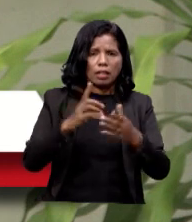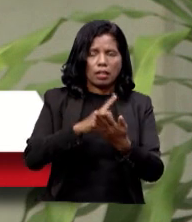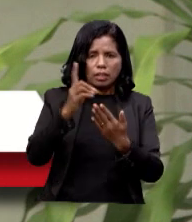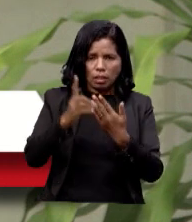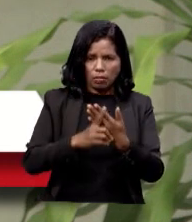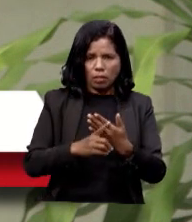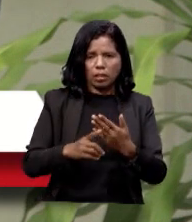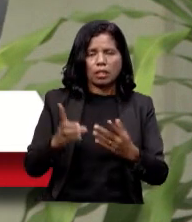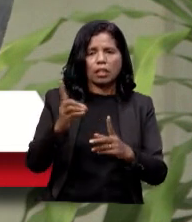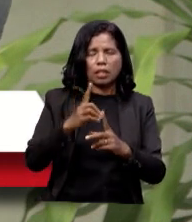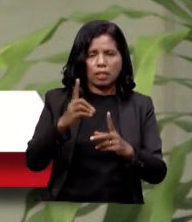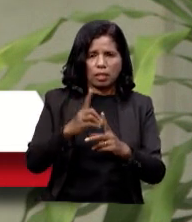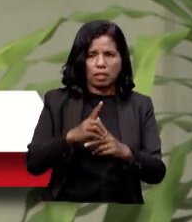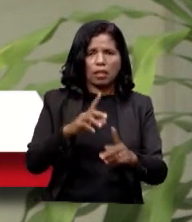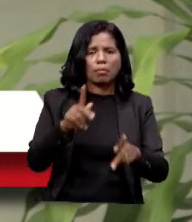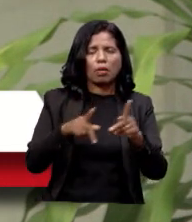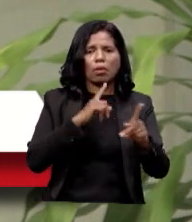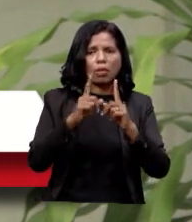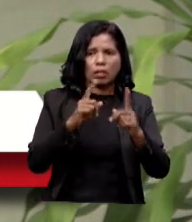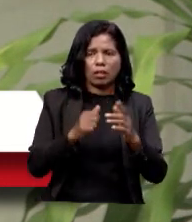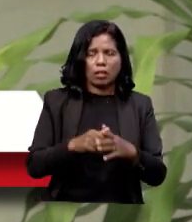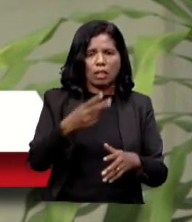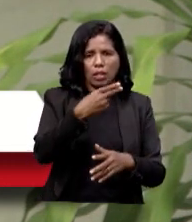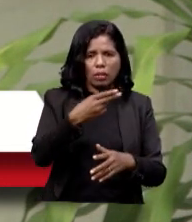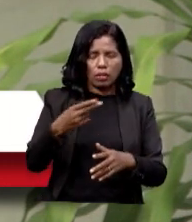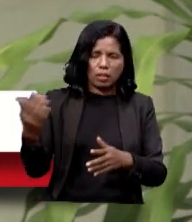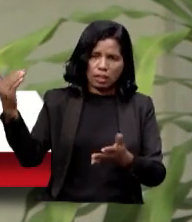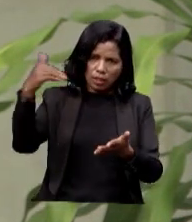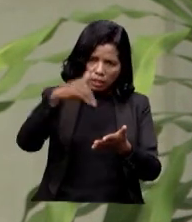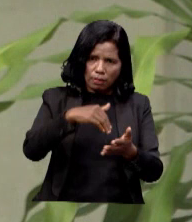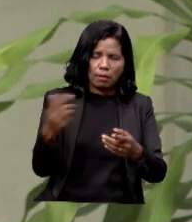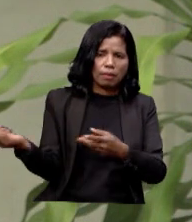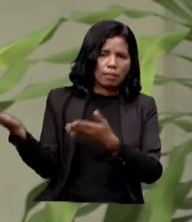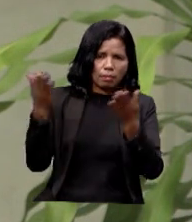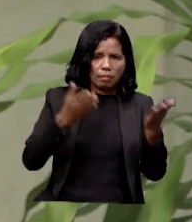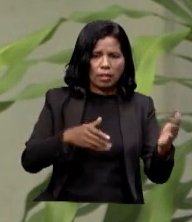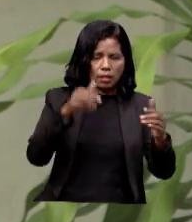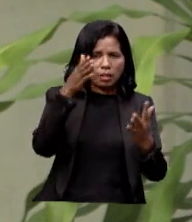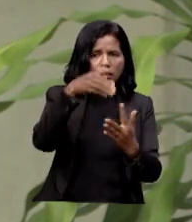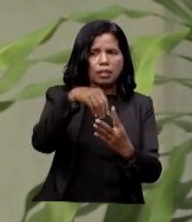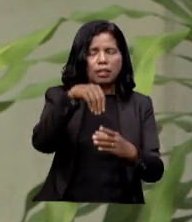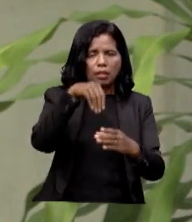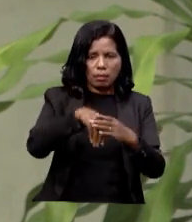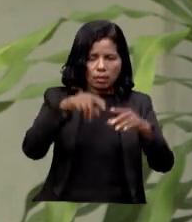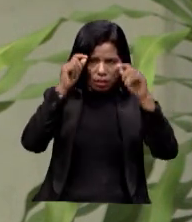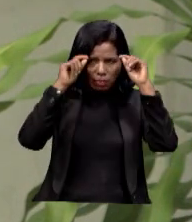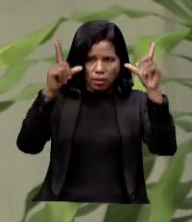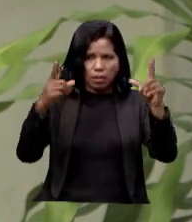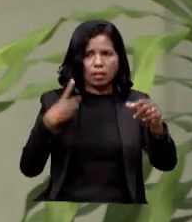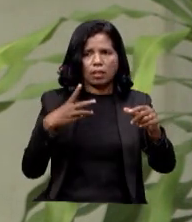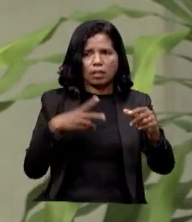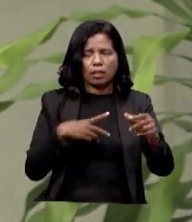Indene, anessa música ou encolher, Indonésia a invasão ba Timor-Leste. Duni Ita, Tiro Ita Timoró, e tá aqui do que sabe o